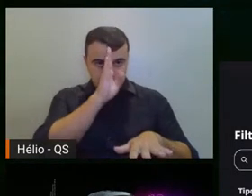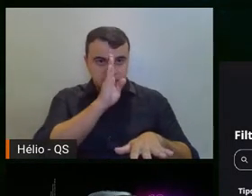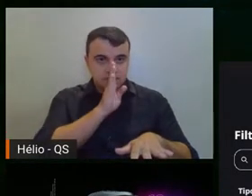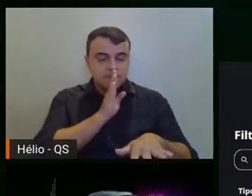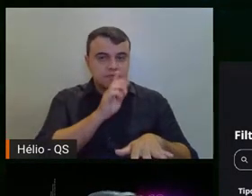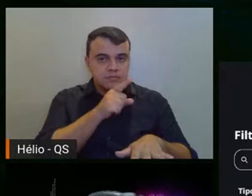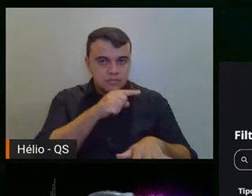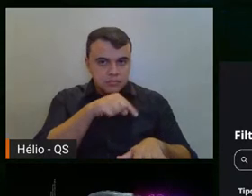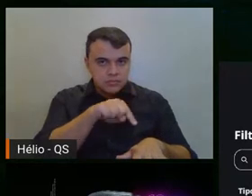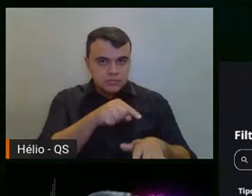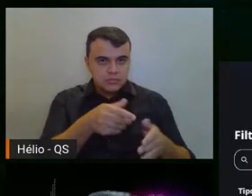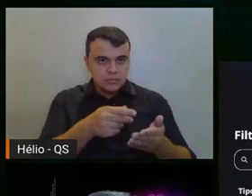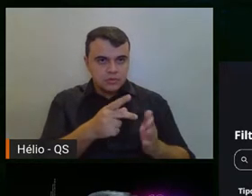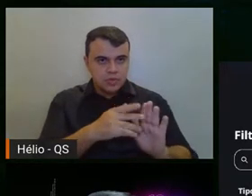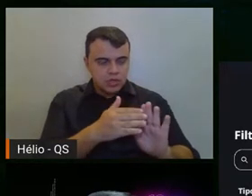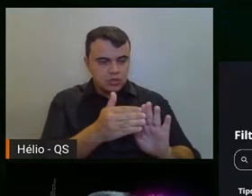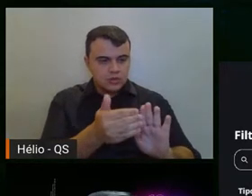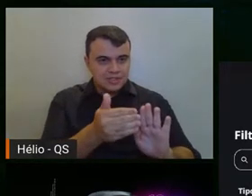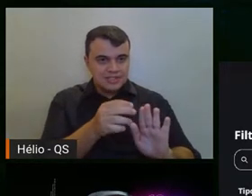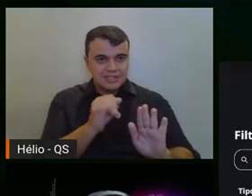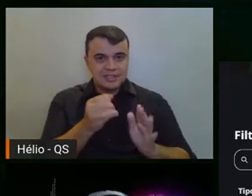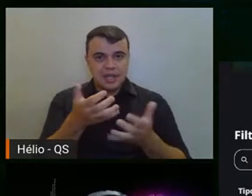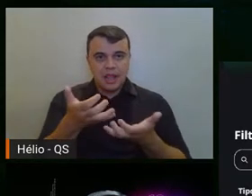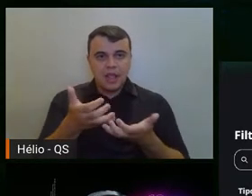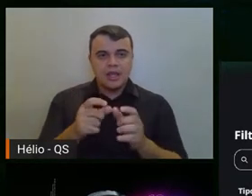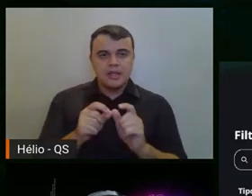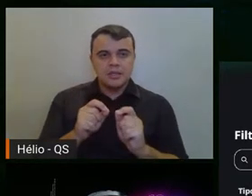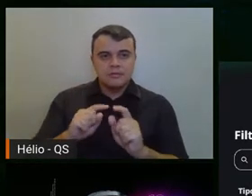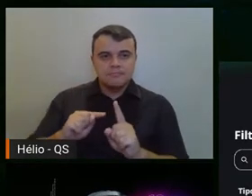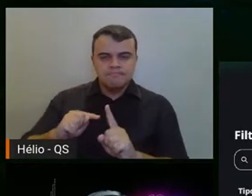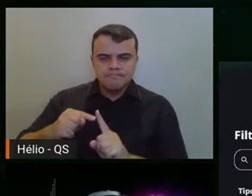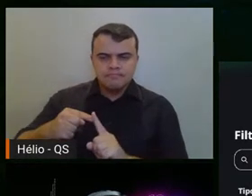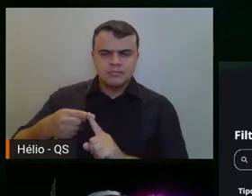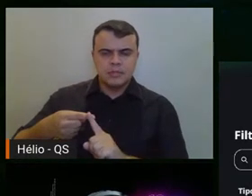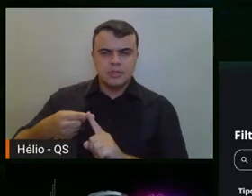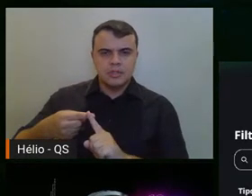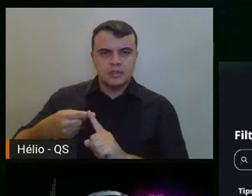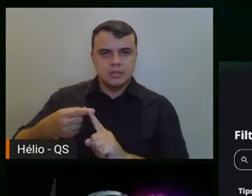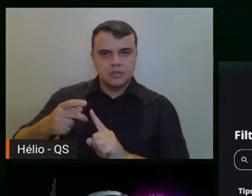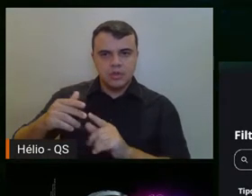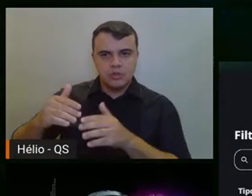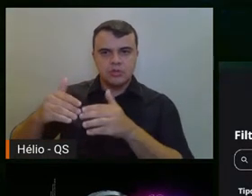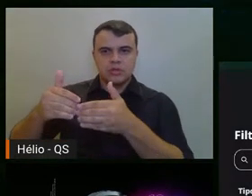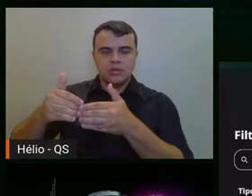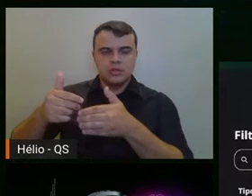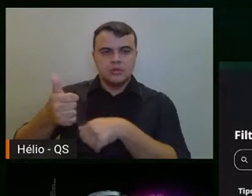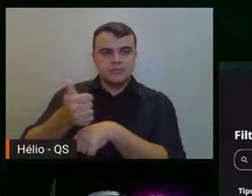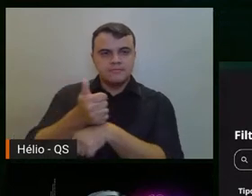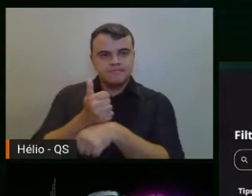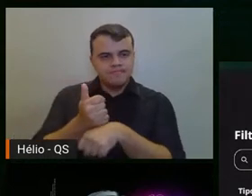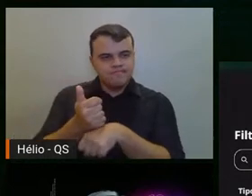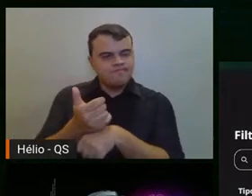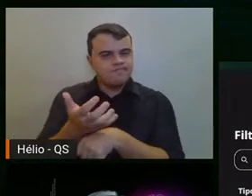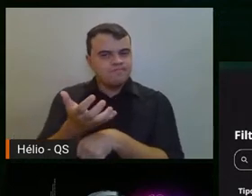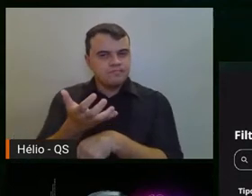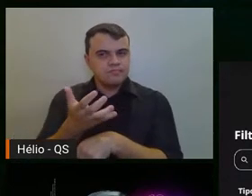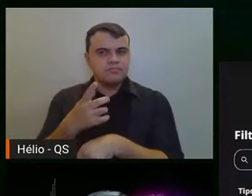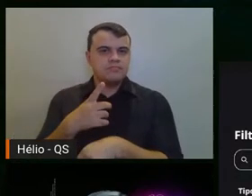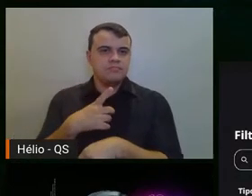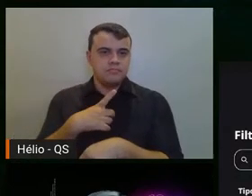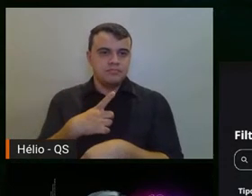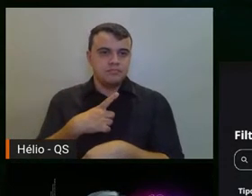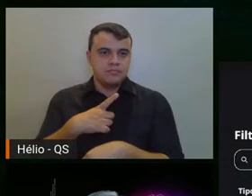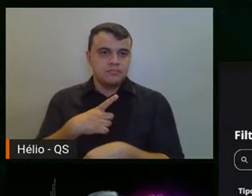você para sua jornada se você quer dar um upgrade na tua jornada na tua carreira e